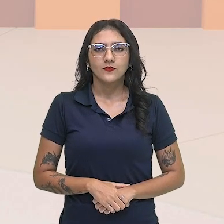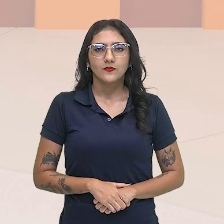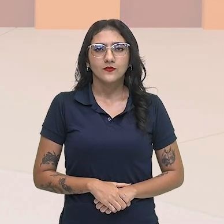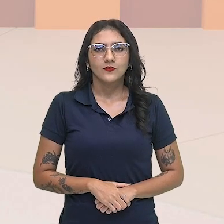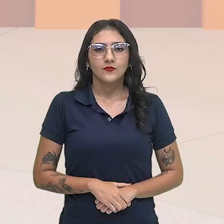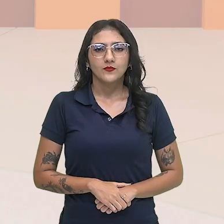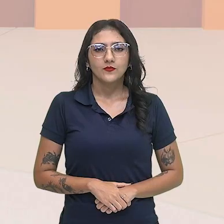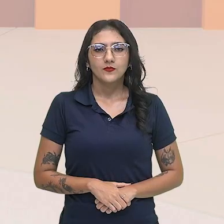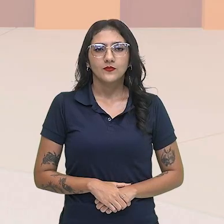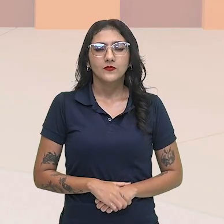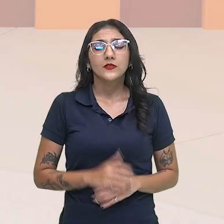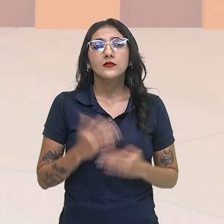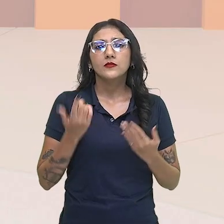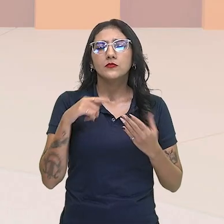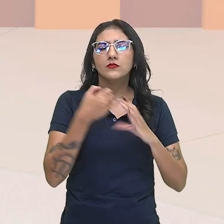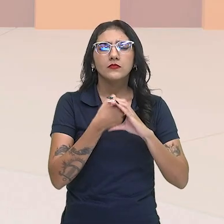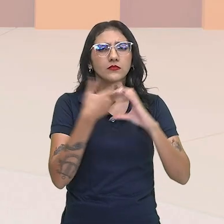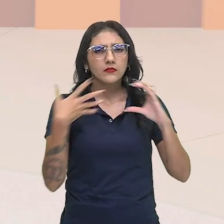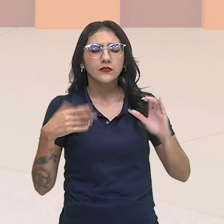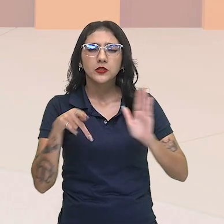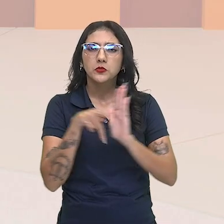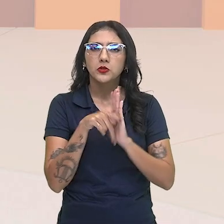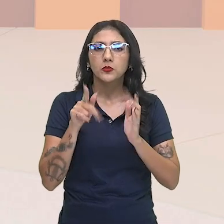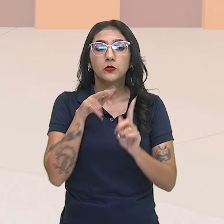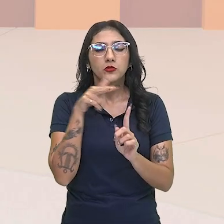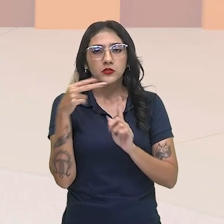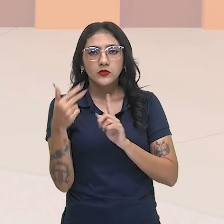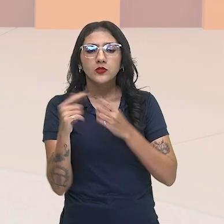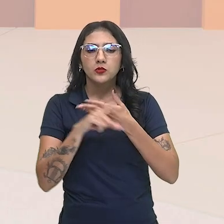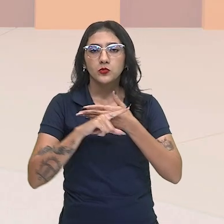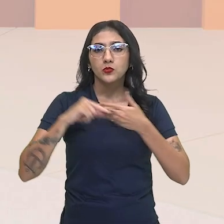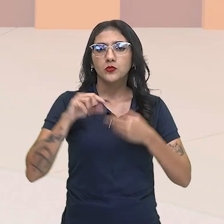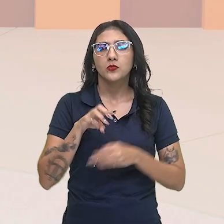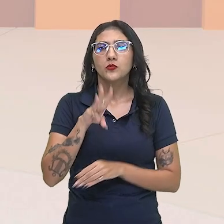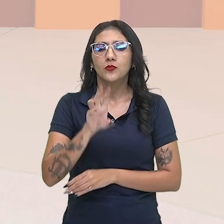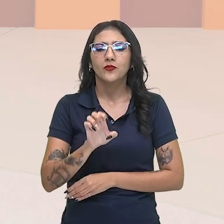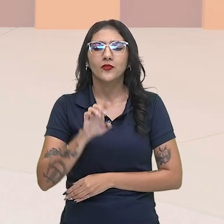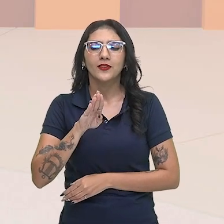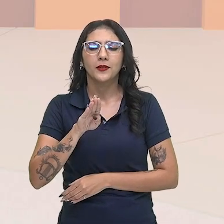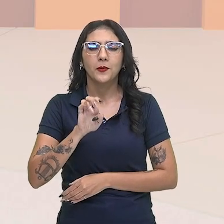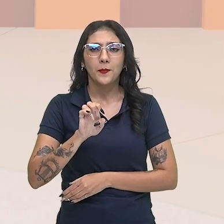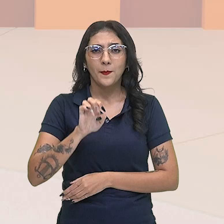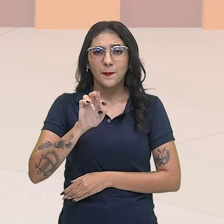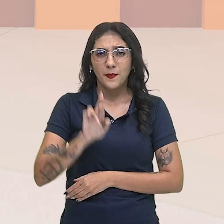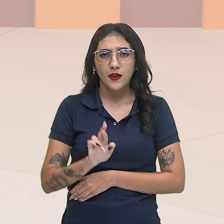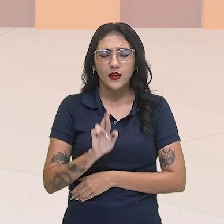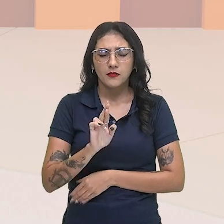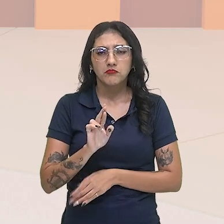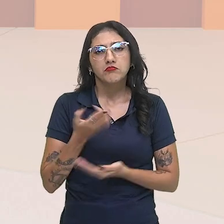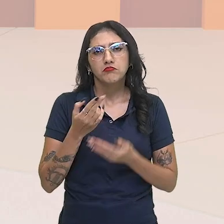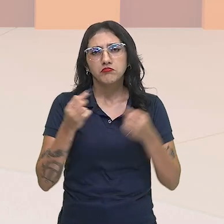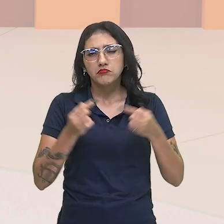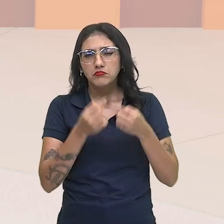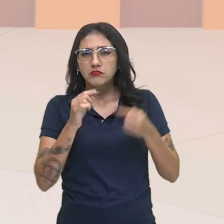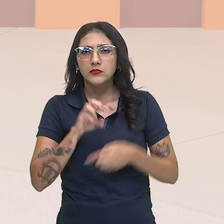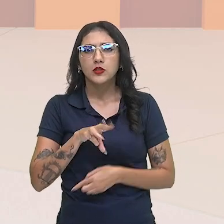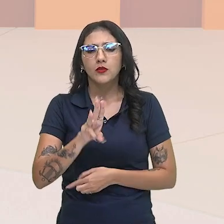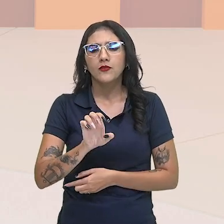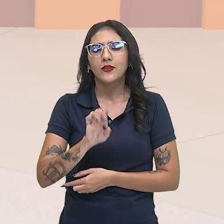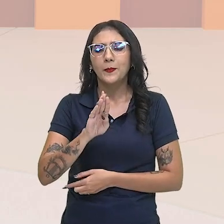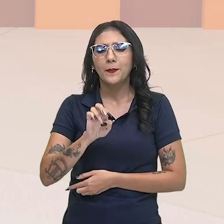na concepção de Weber, né, de Max Weber, na concepção então weberiana, o poder tem a ver